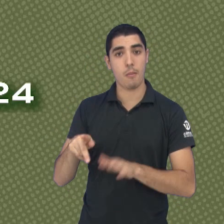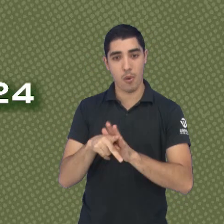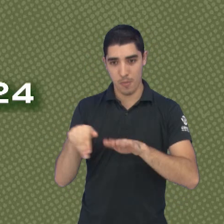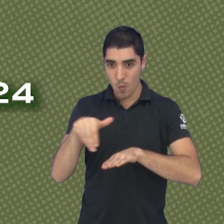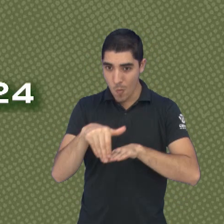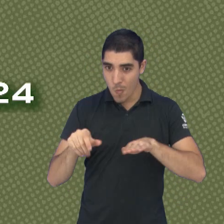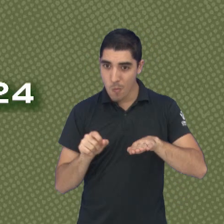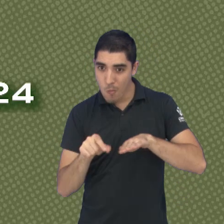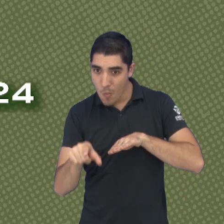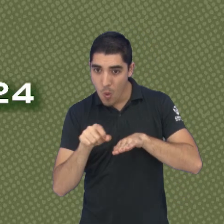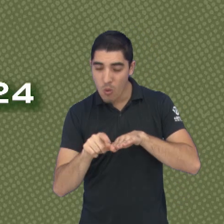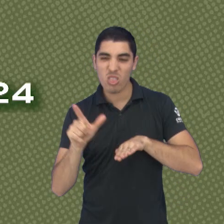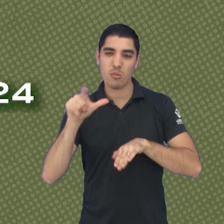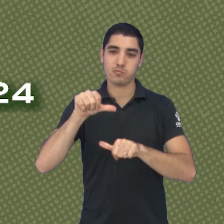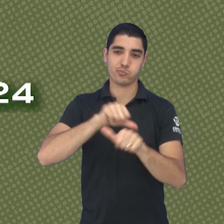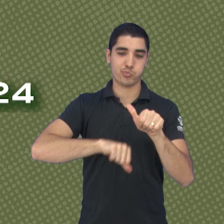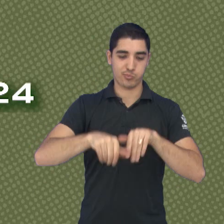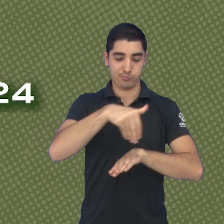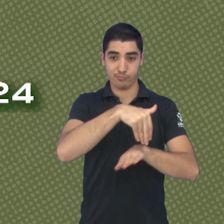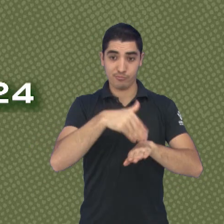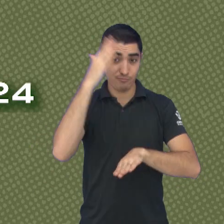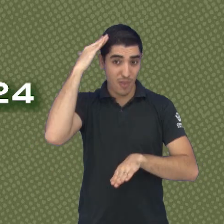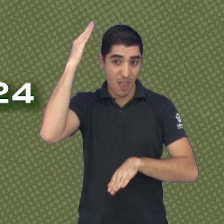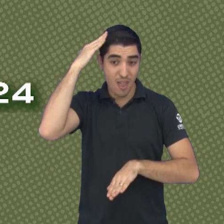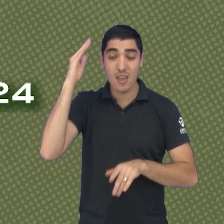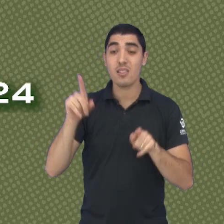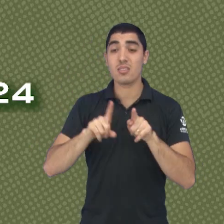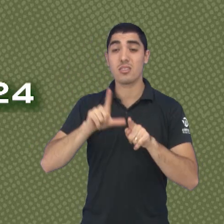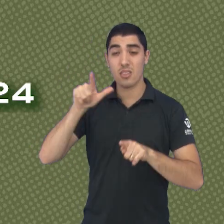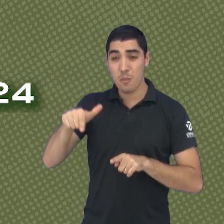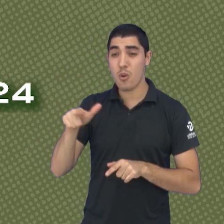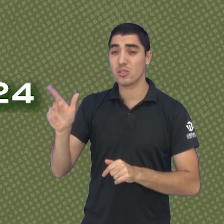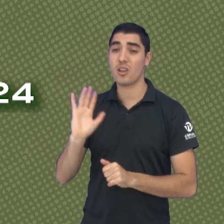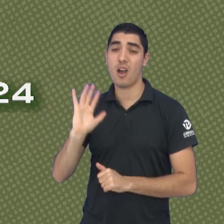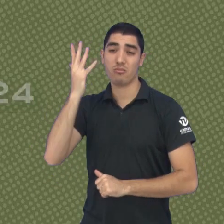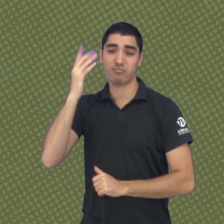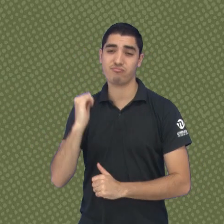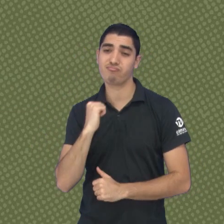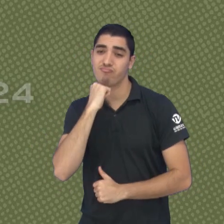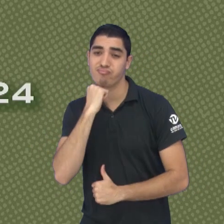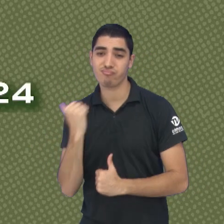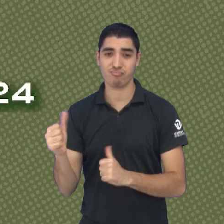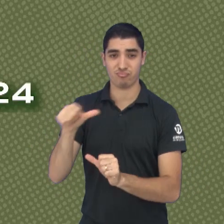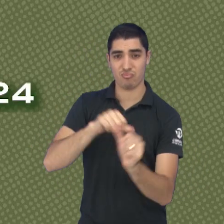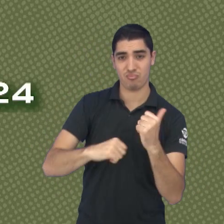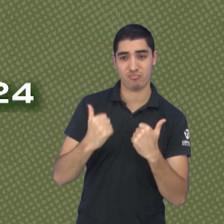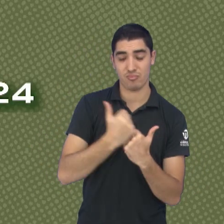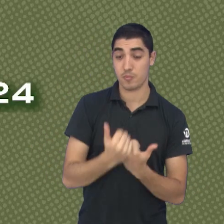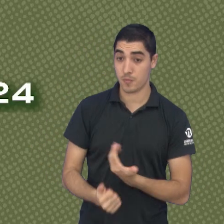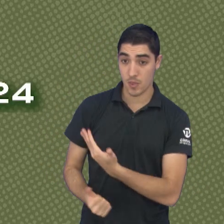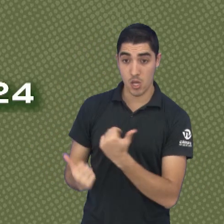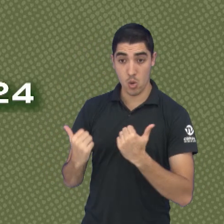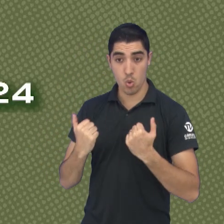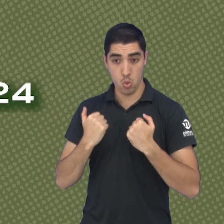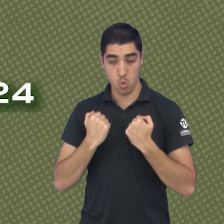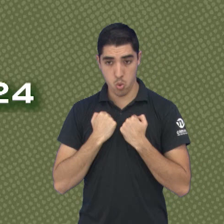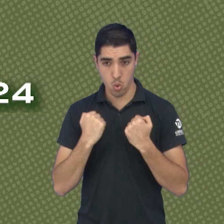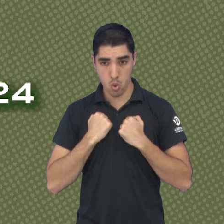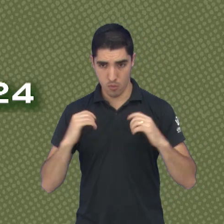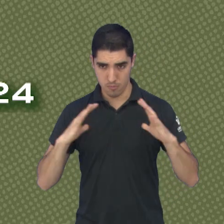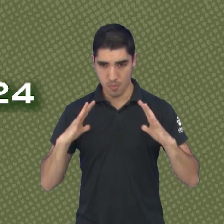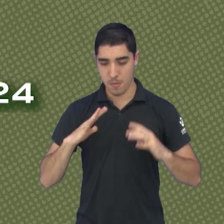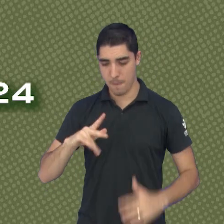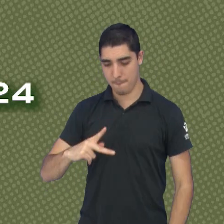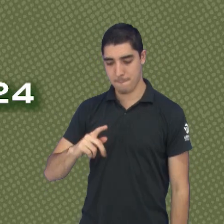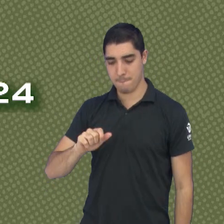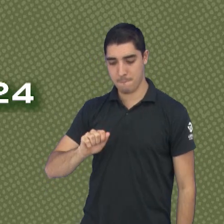campeonato, mas perdeu posição e pouco foi acionado por Ricardo Costa. Goleiro Pablo é reserva imediato